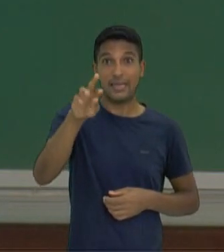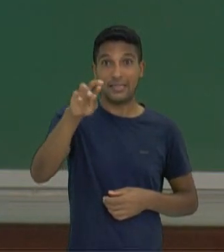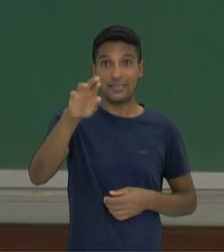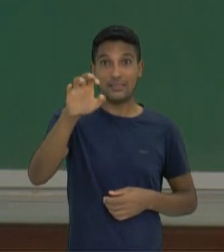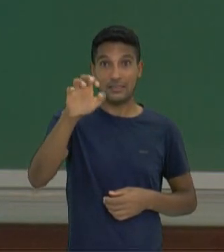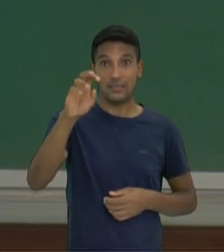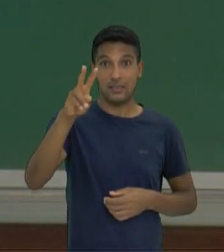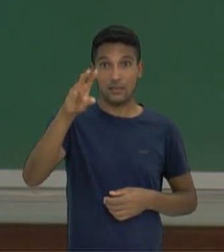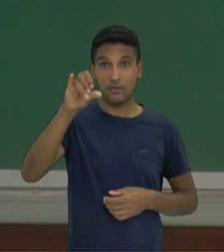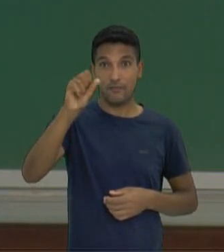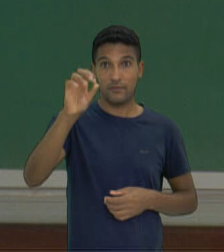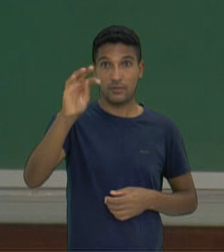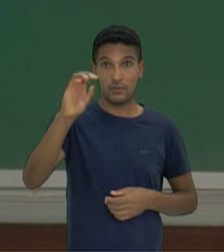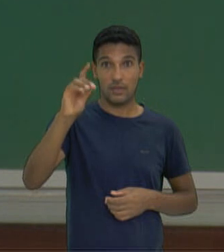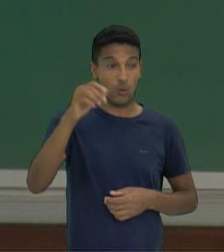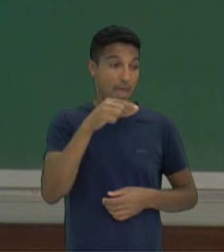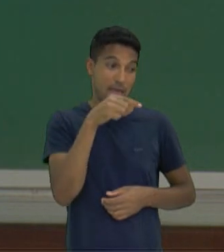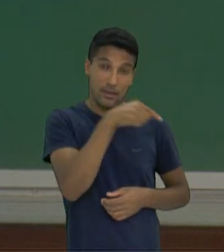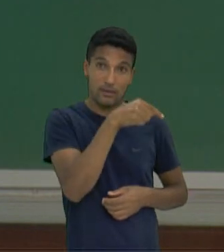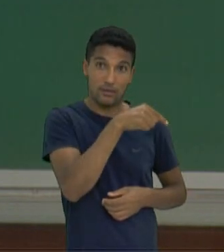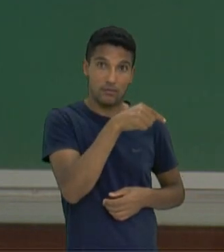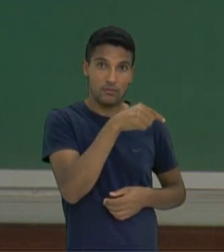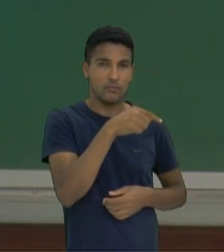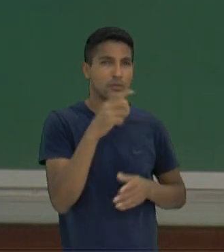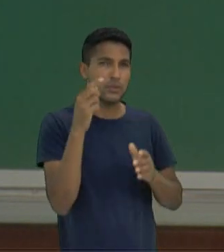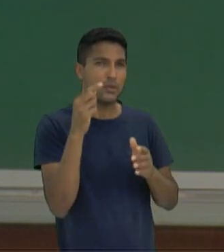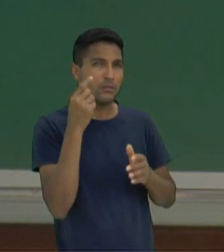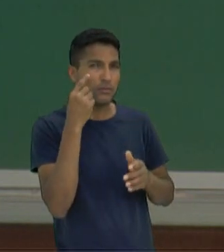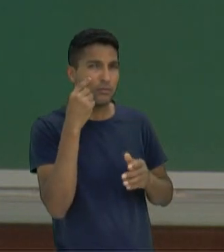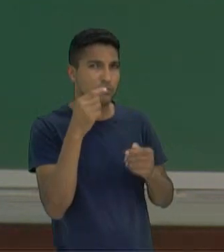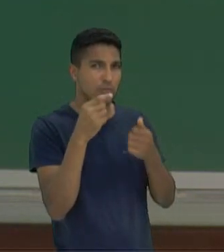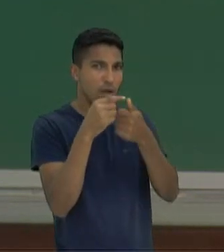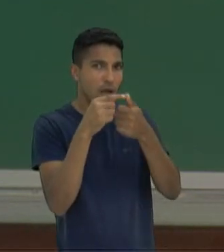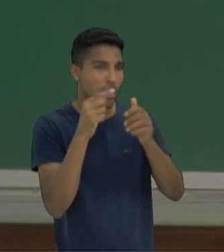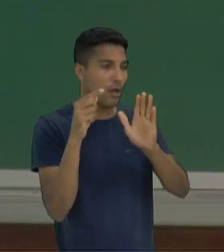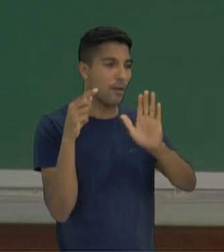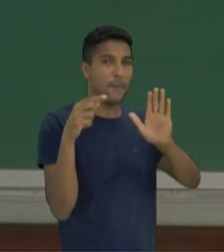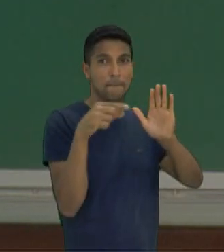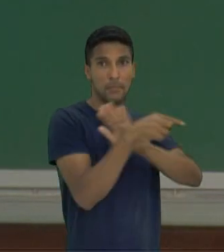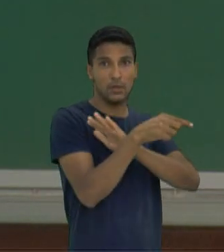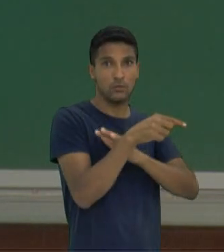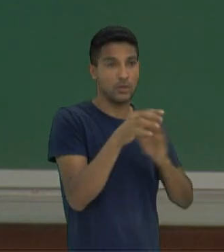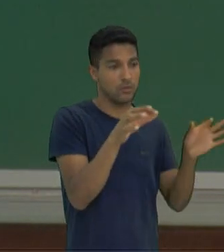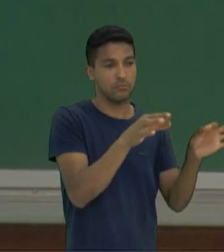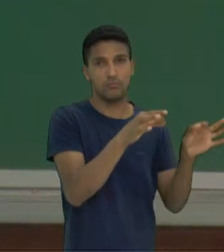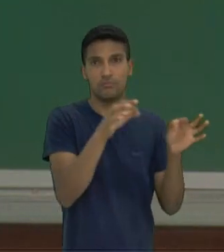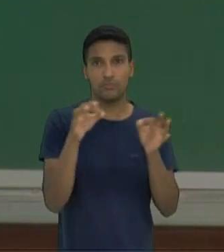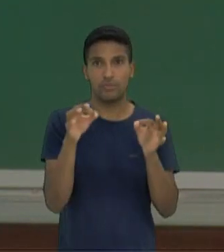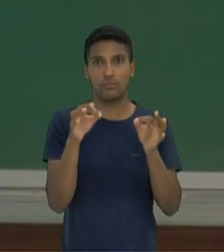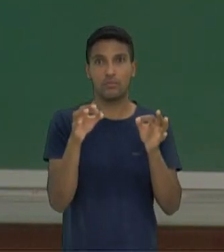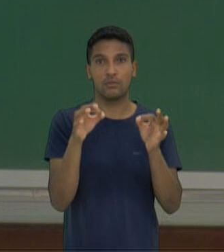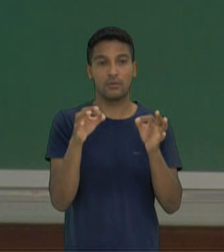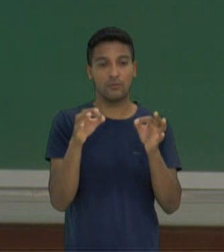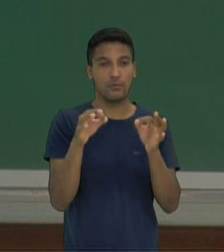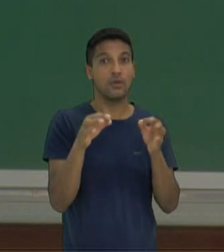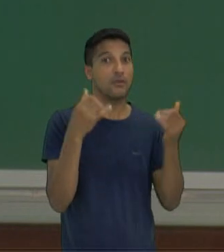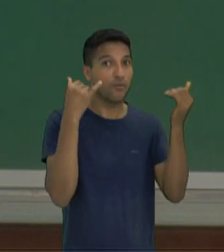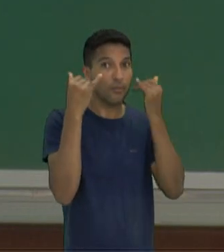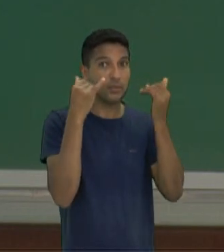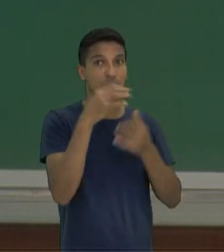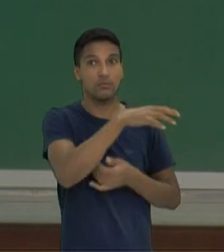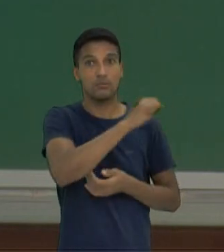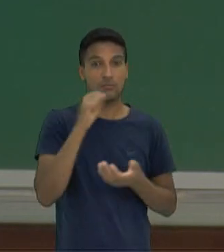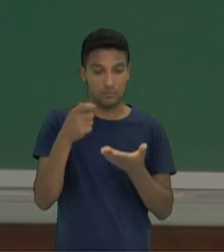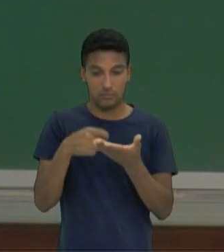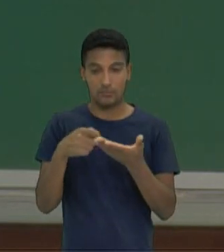contextualização, porque se houver algo ali que você colocou equivocadamente, o entrevistado pode esclarecer para